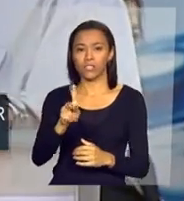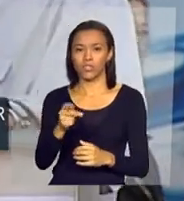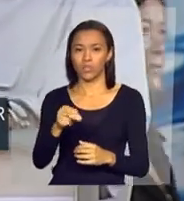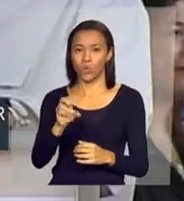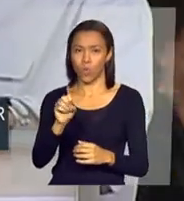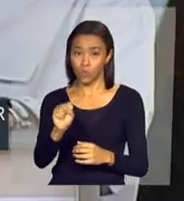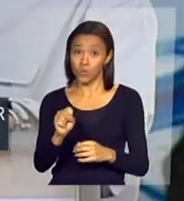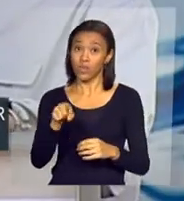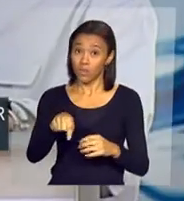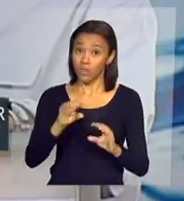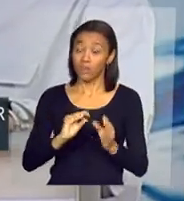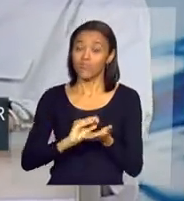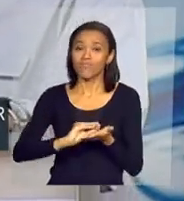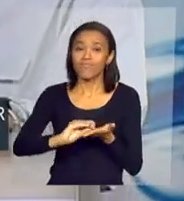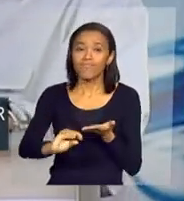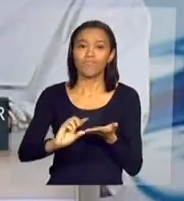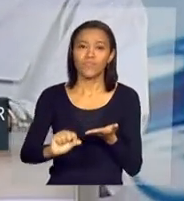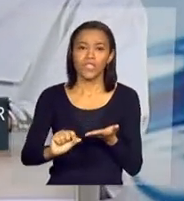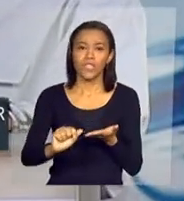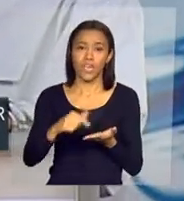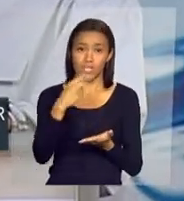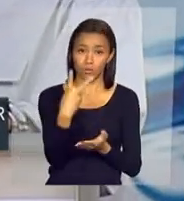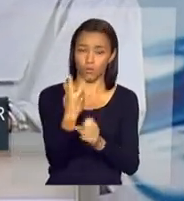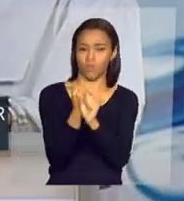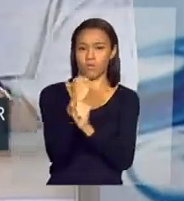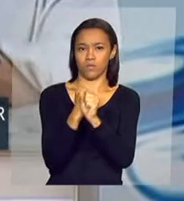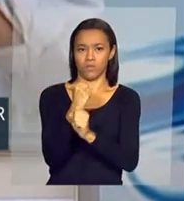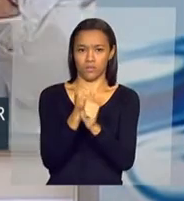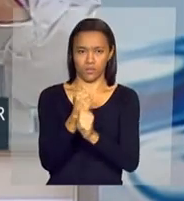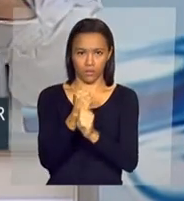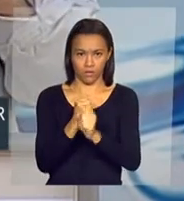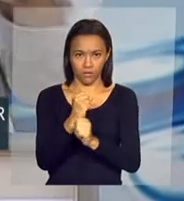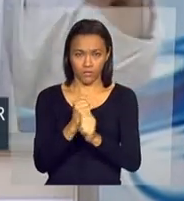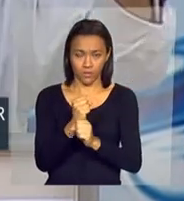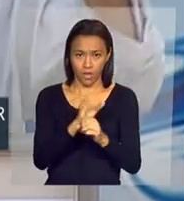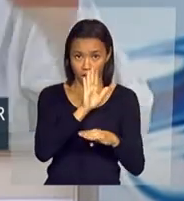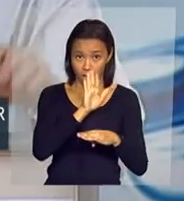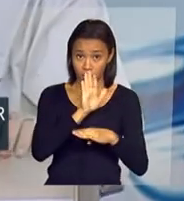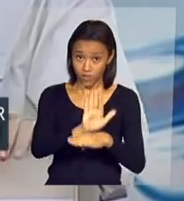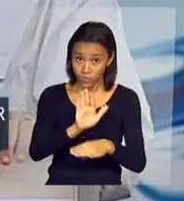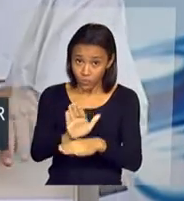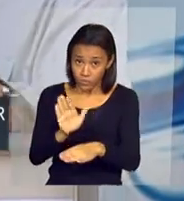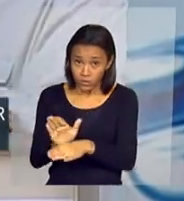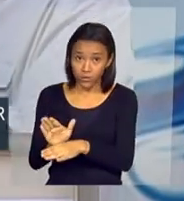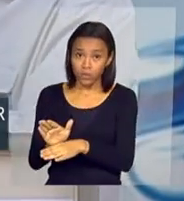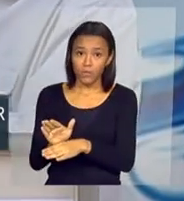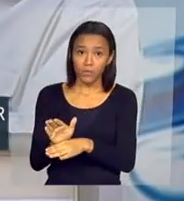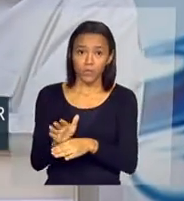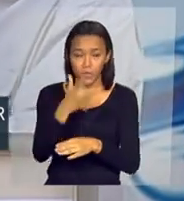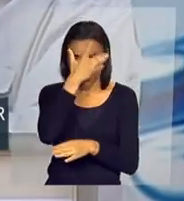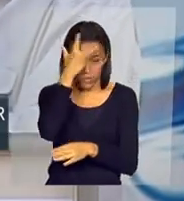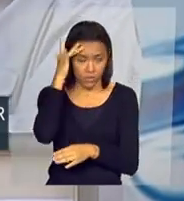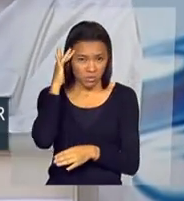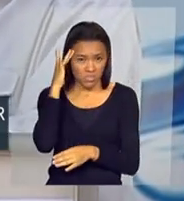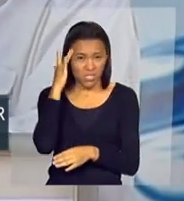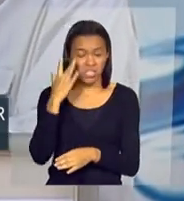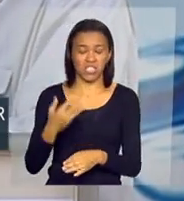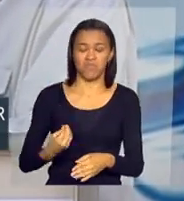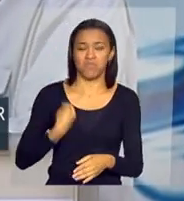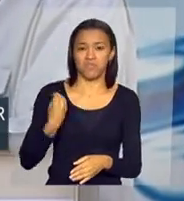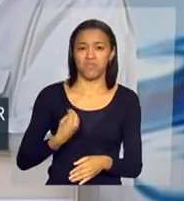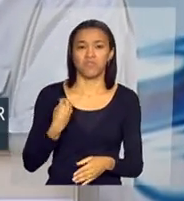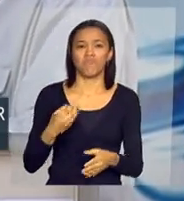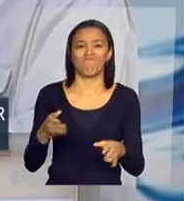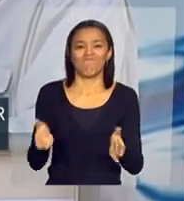a metade em 2 anos, tirando efetivamente aqueles que viviam abaixo da linha da